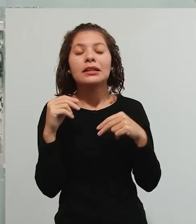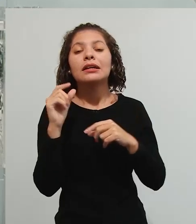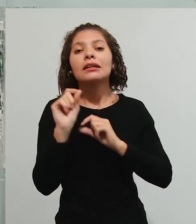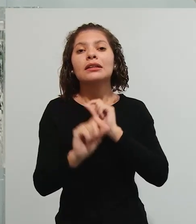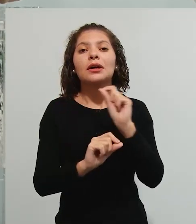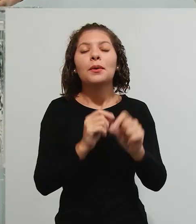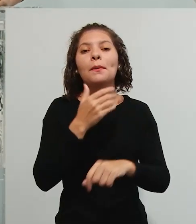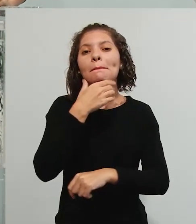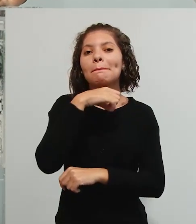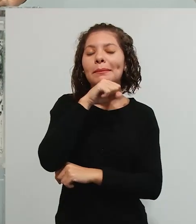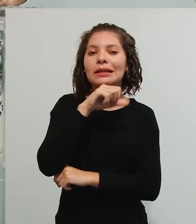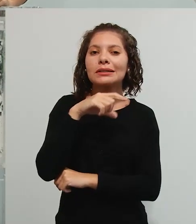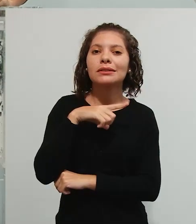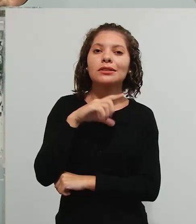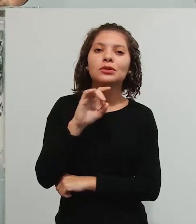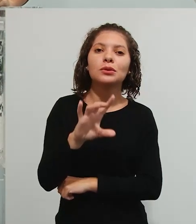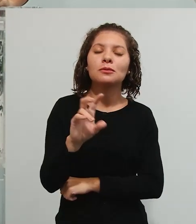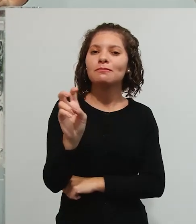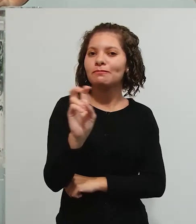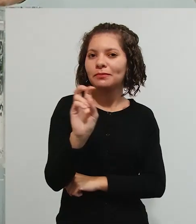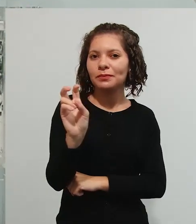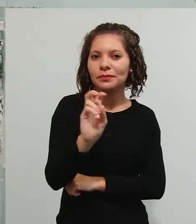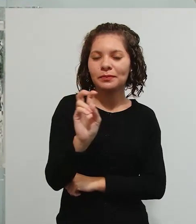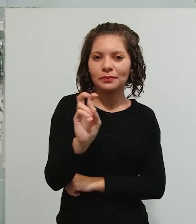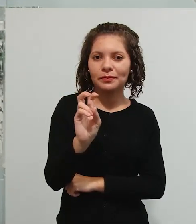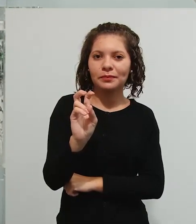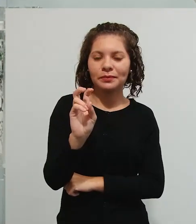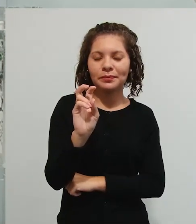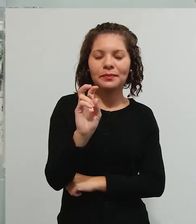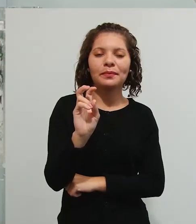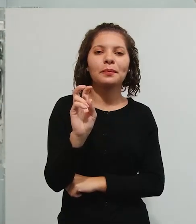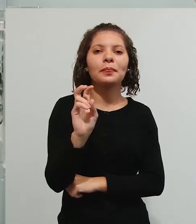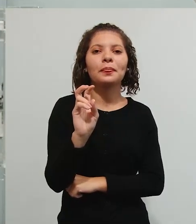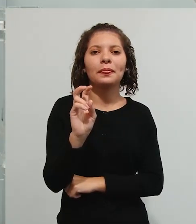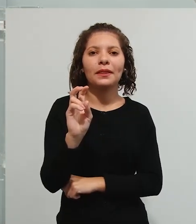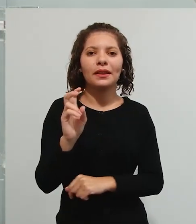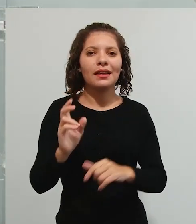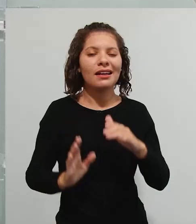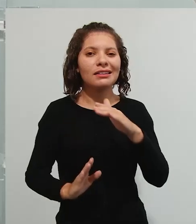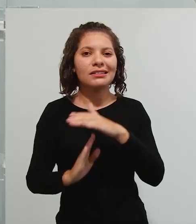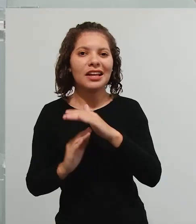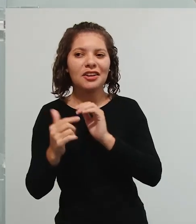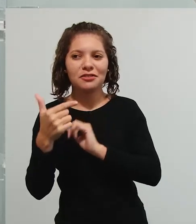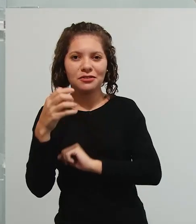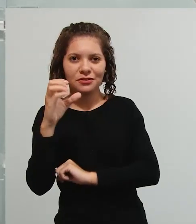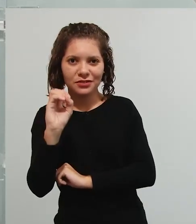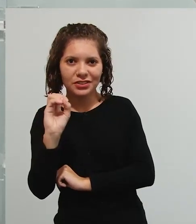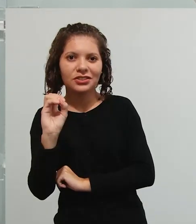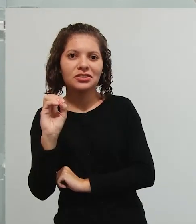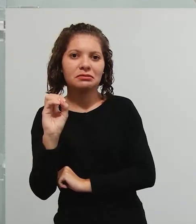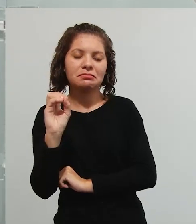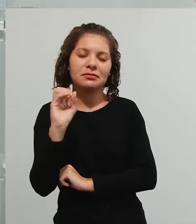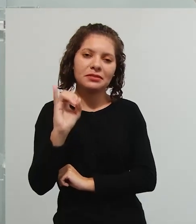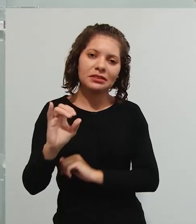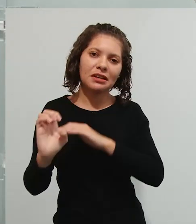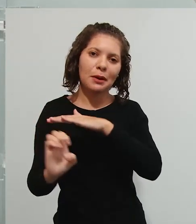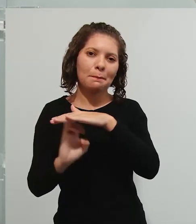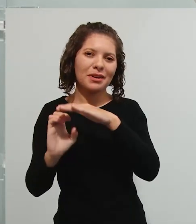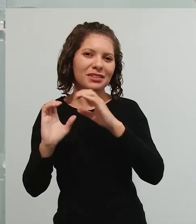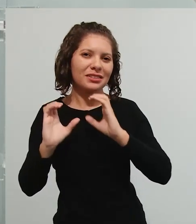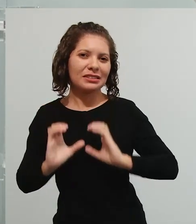questão do ciclo mesmo, né, como atrapalha aquele nosso ciclo de saúde circadiano, então o